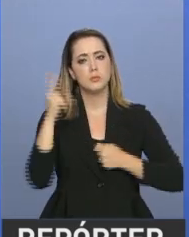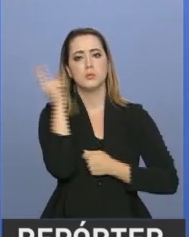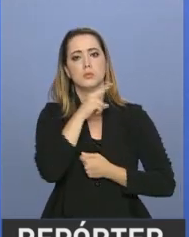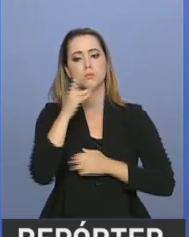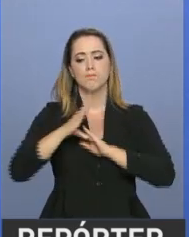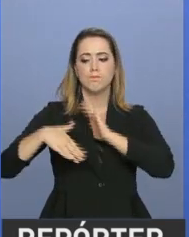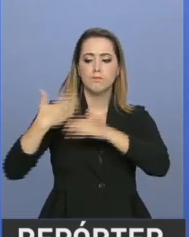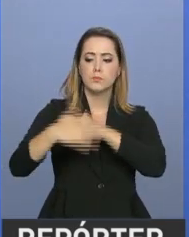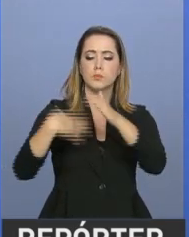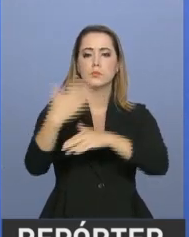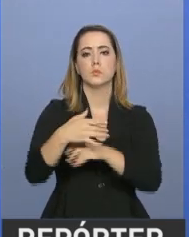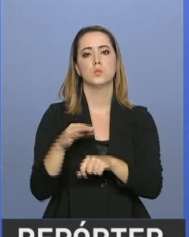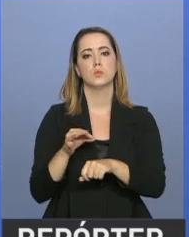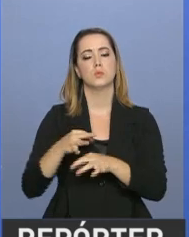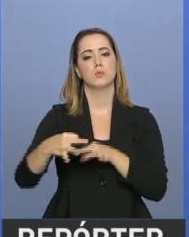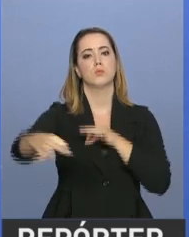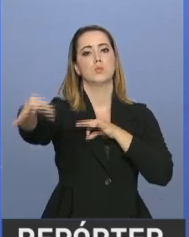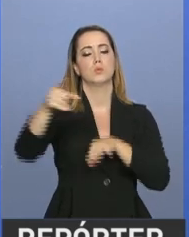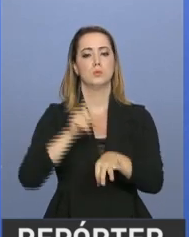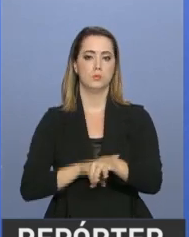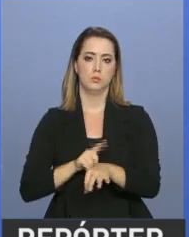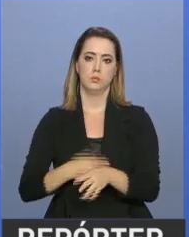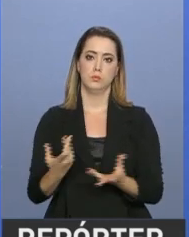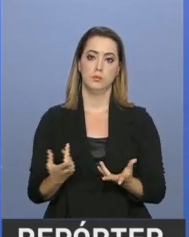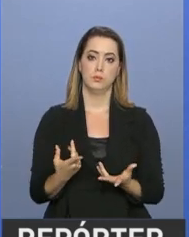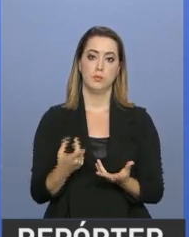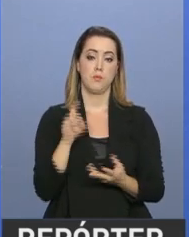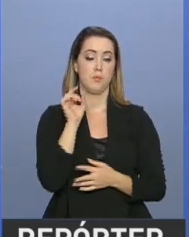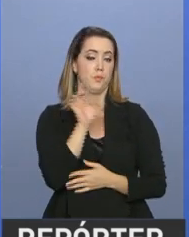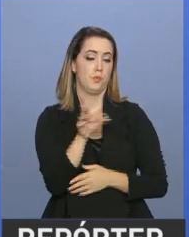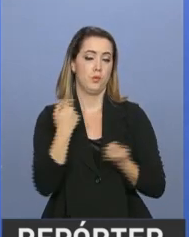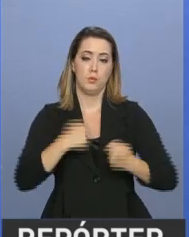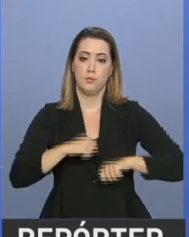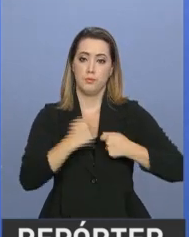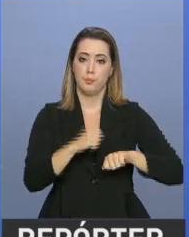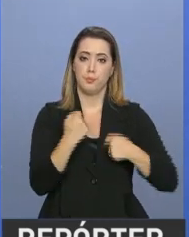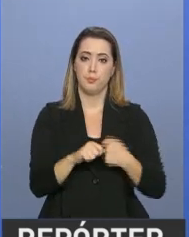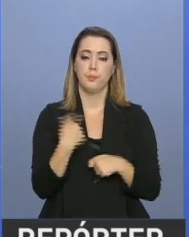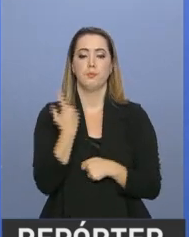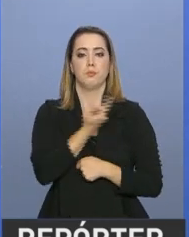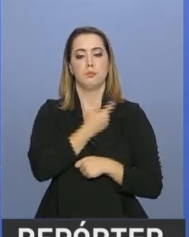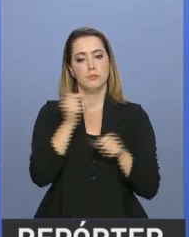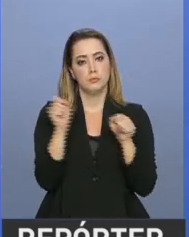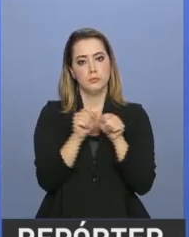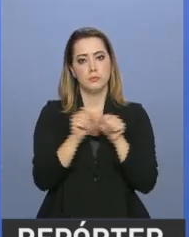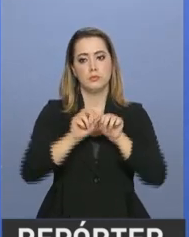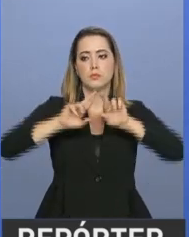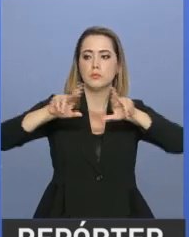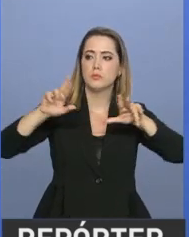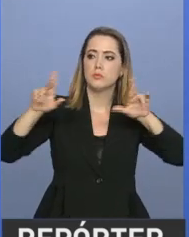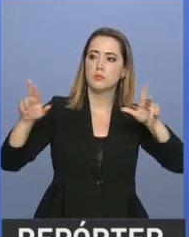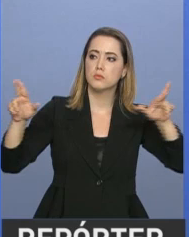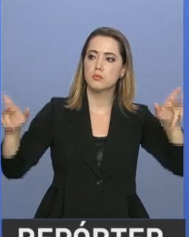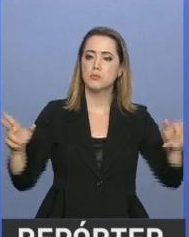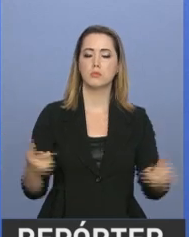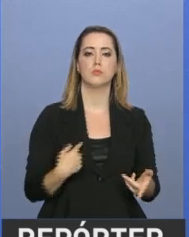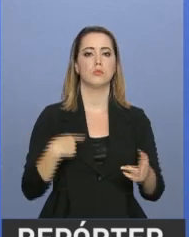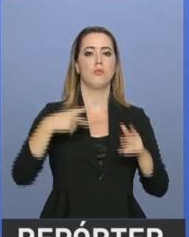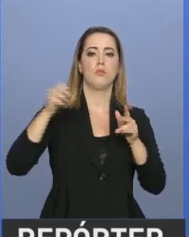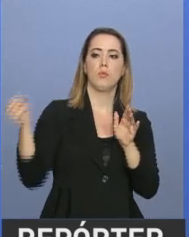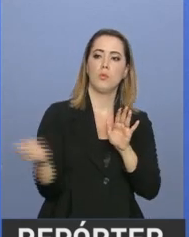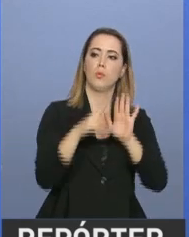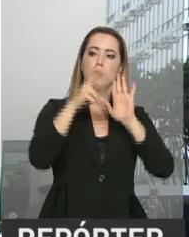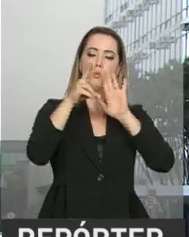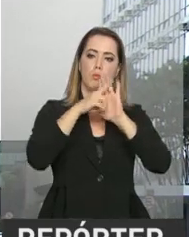dure por longos anos e que não necessitemos ficar fazendo várias reform na sequência e